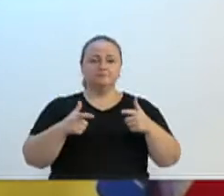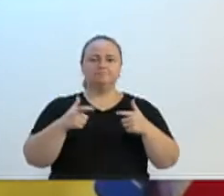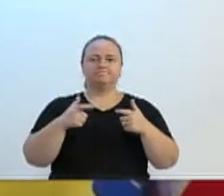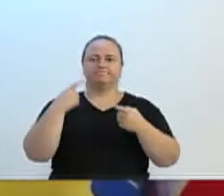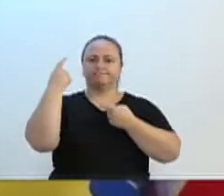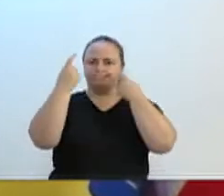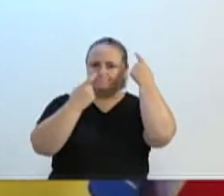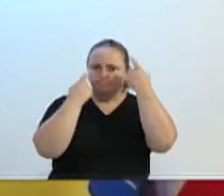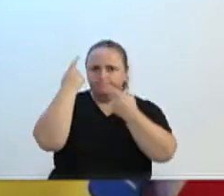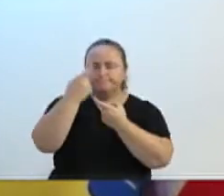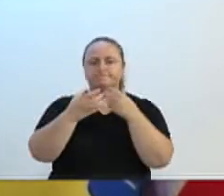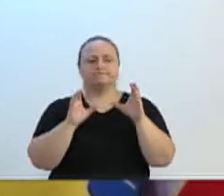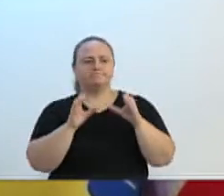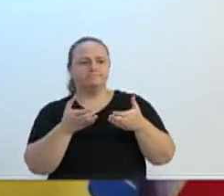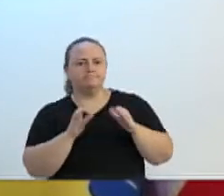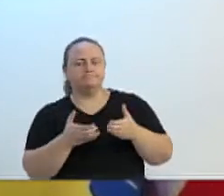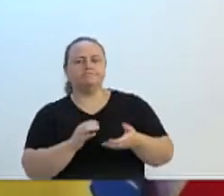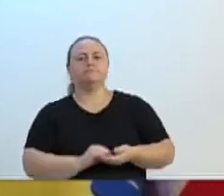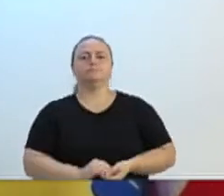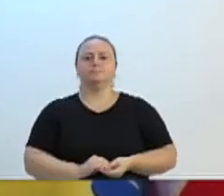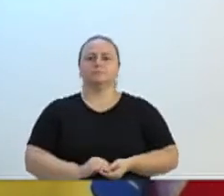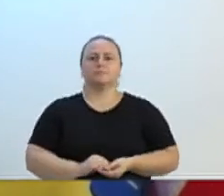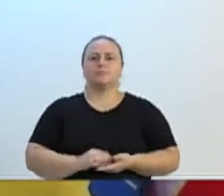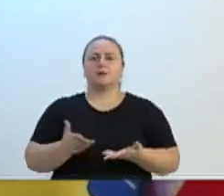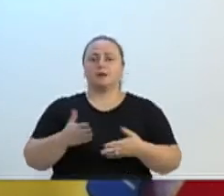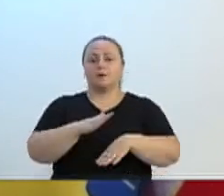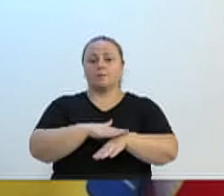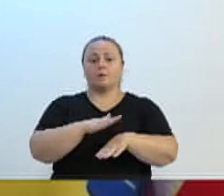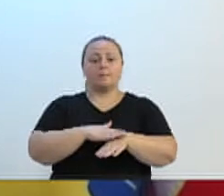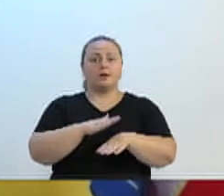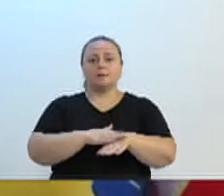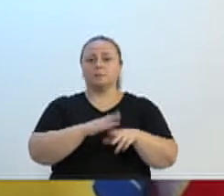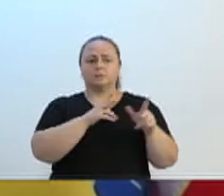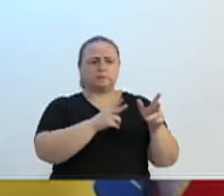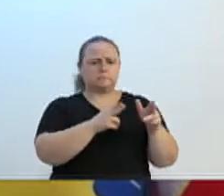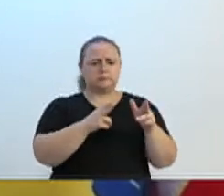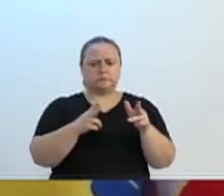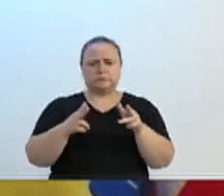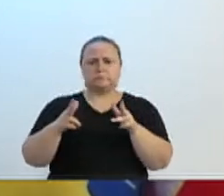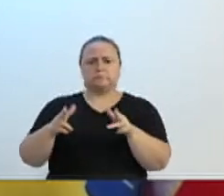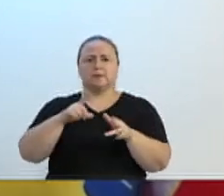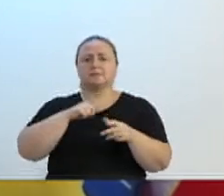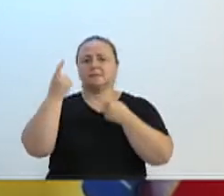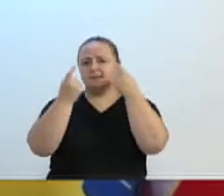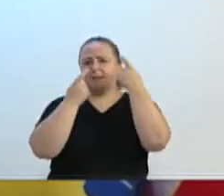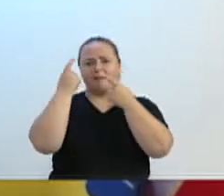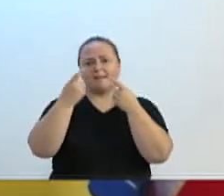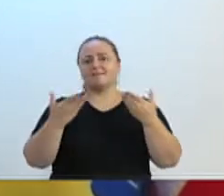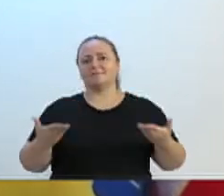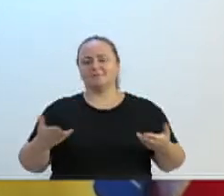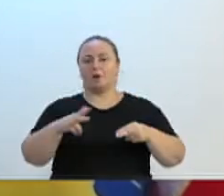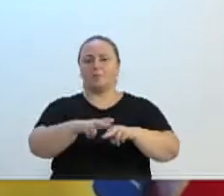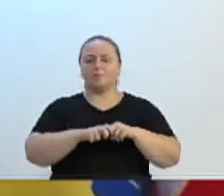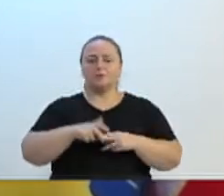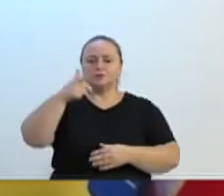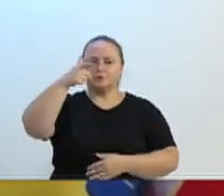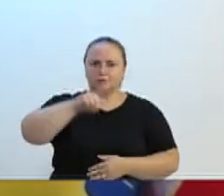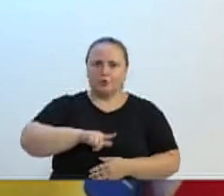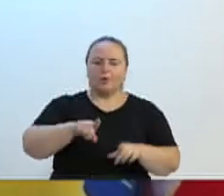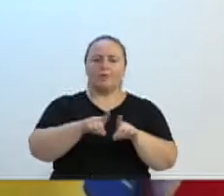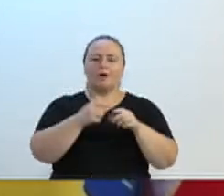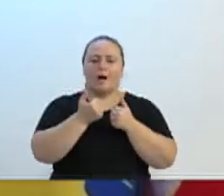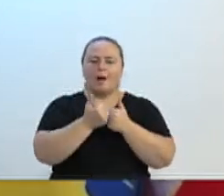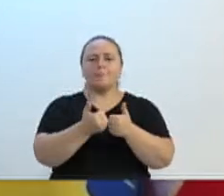Tudo isso acontece em qualquer etapa da vida escolar. Por isso que reforçamos também e apoiamos também tudo aquilo